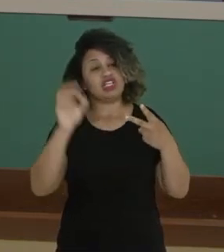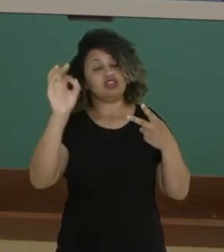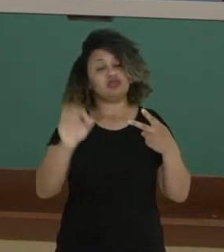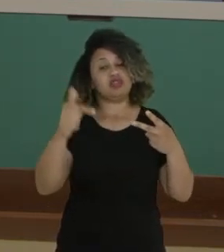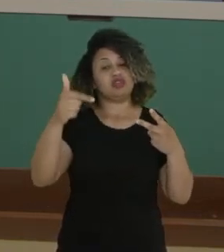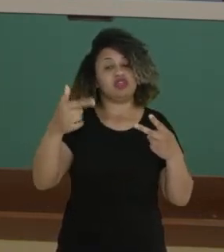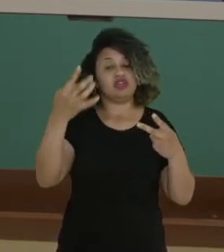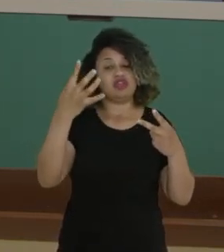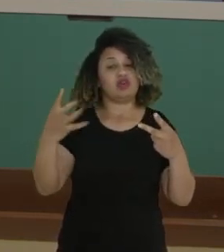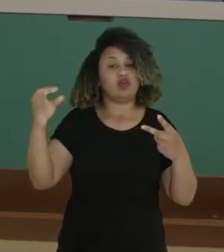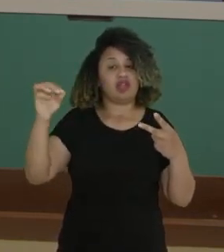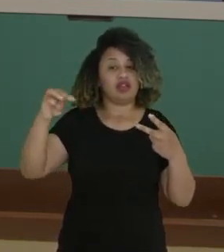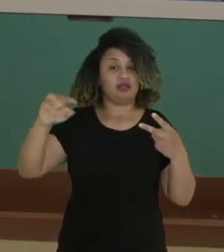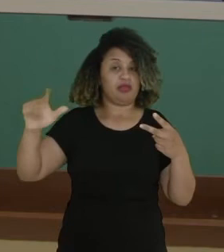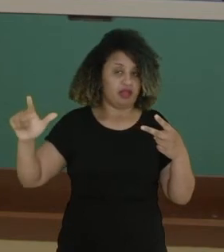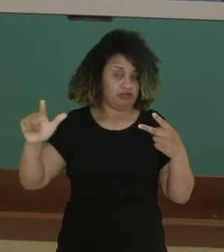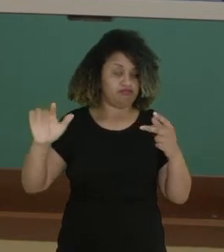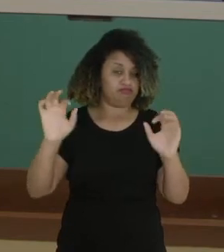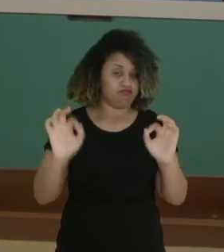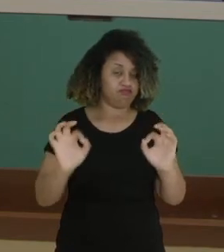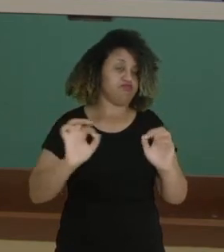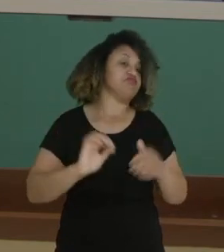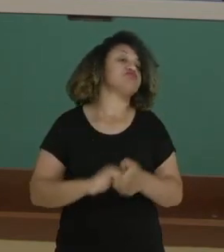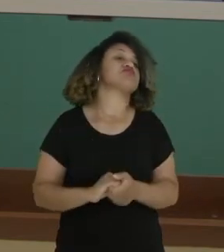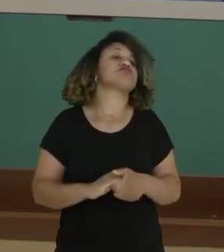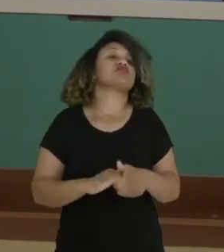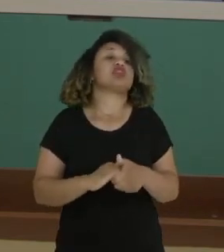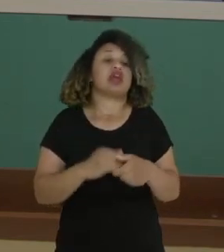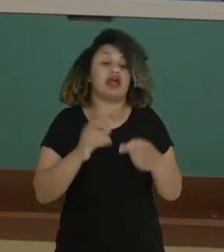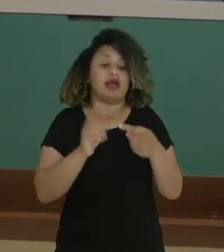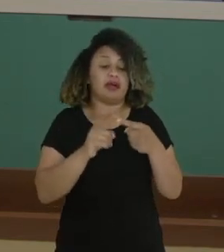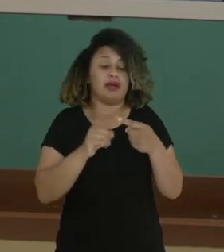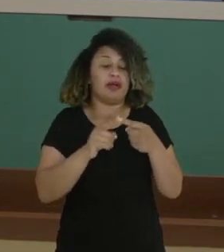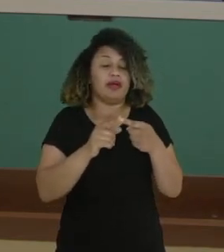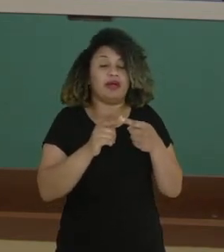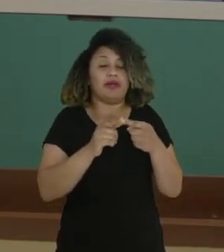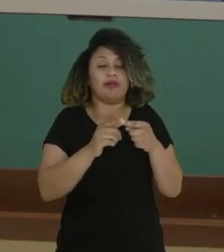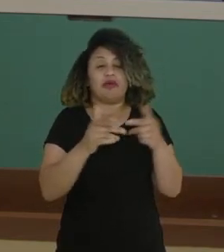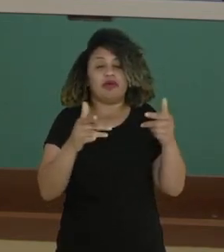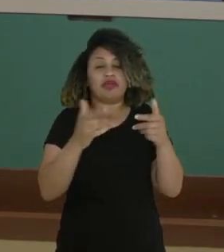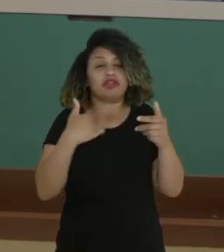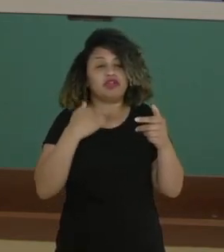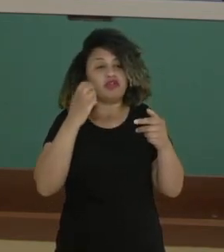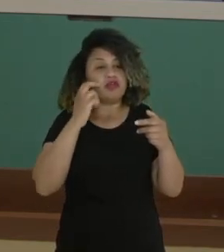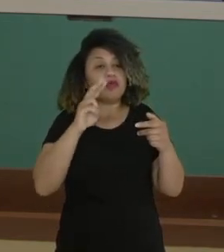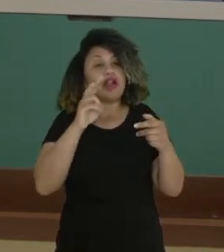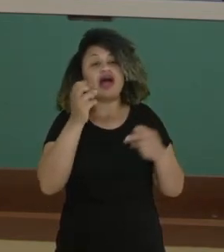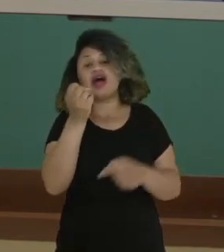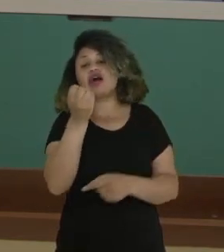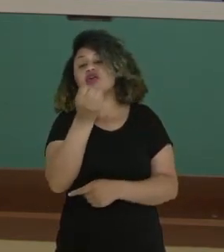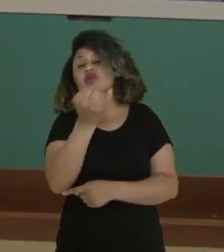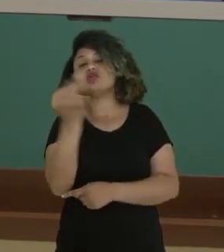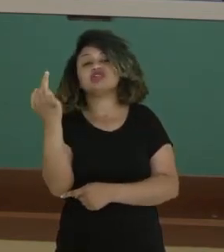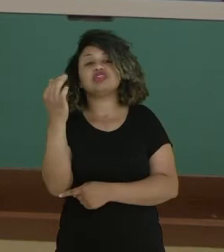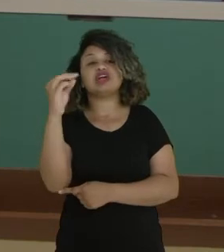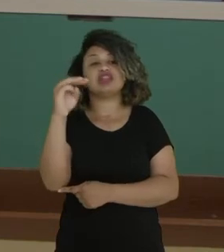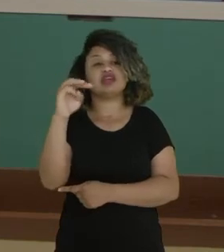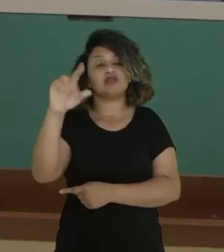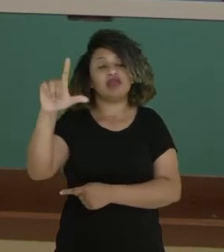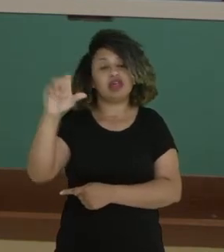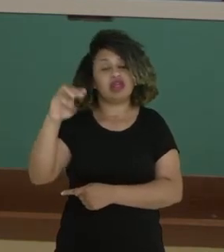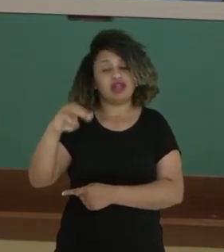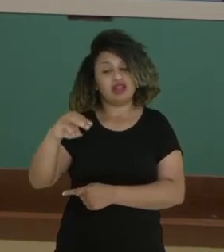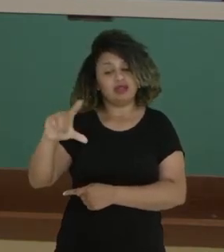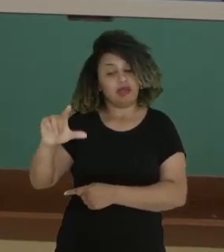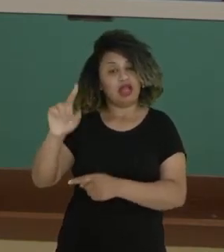de 240 ml. A primeira coisa que a gente precisa olhar, gente, é a quantidade, a unidade, olha ali, ó.